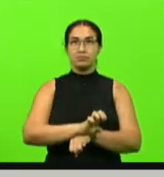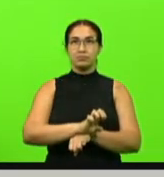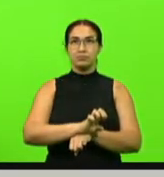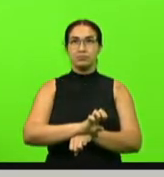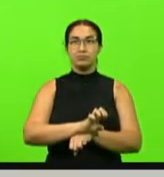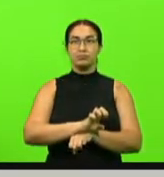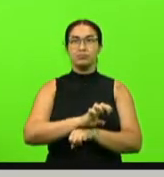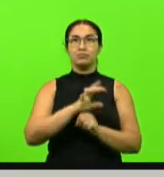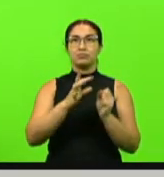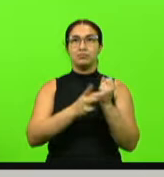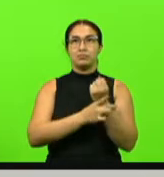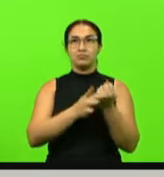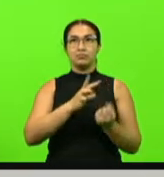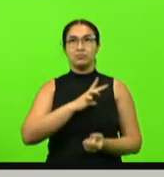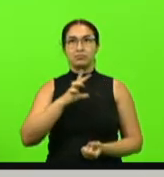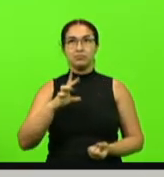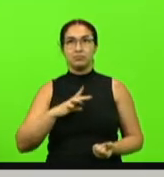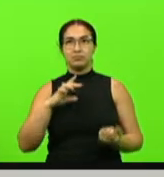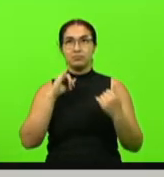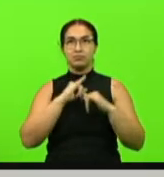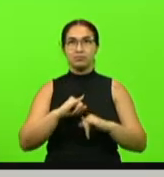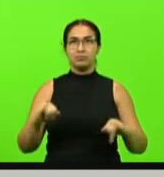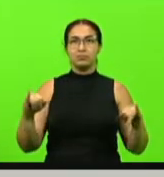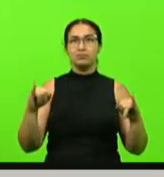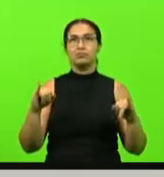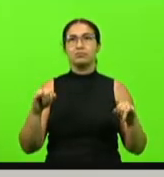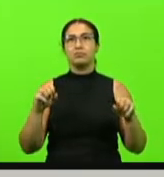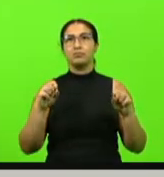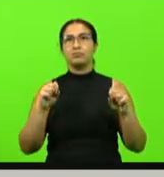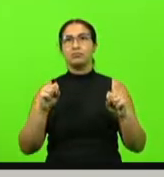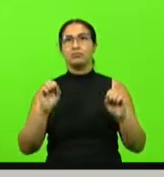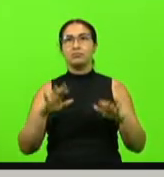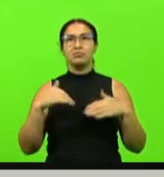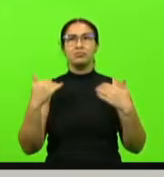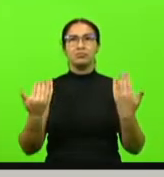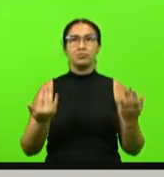Pública informações acerca da previsão de envio